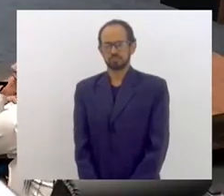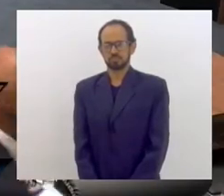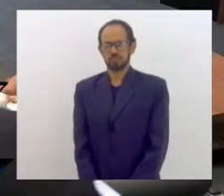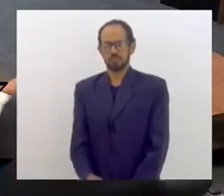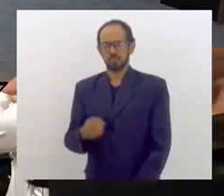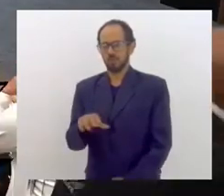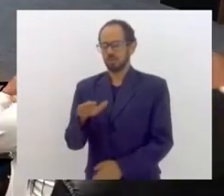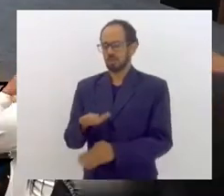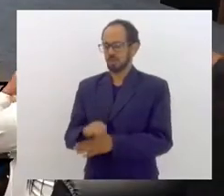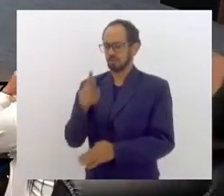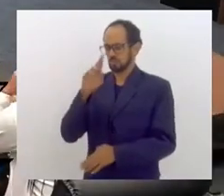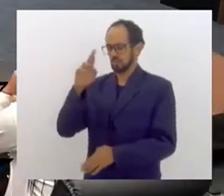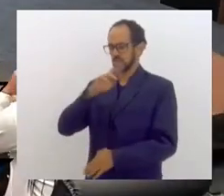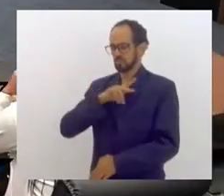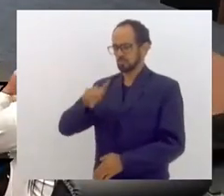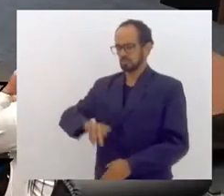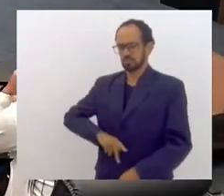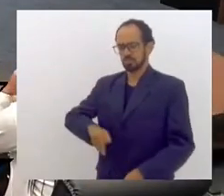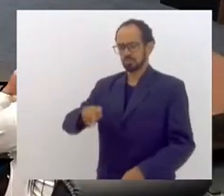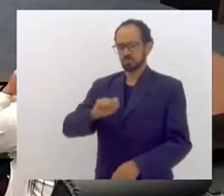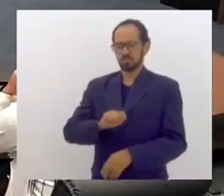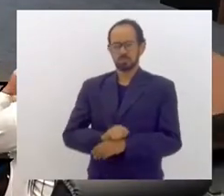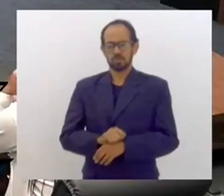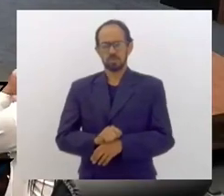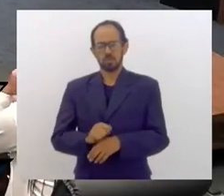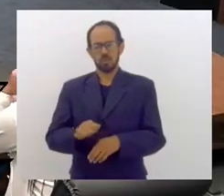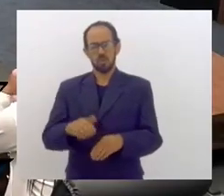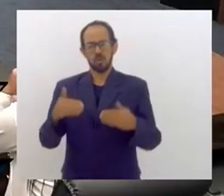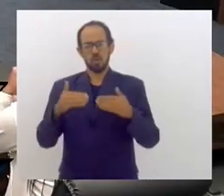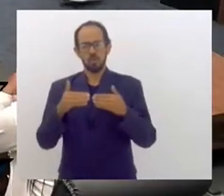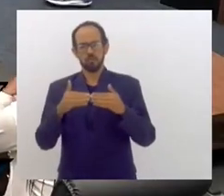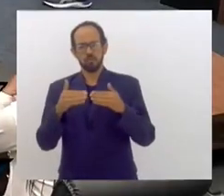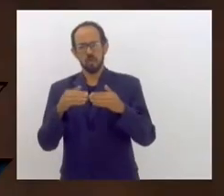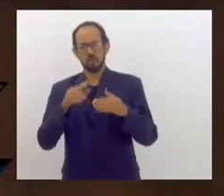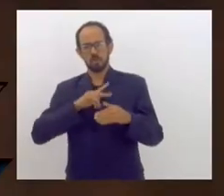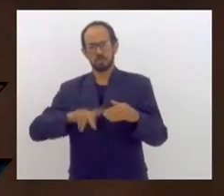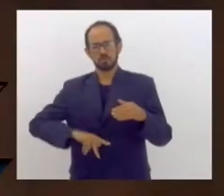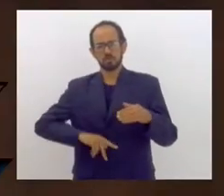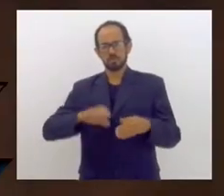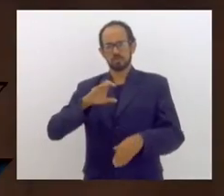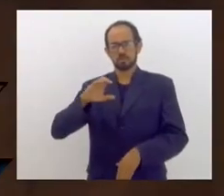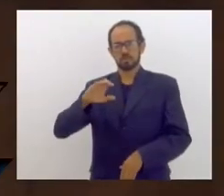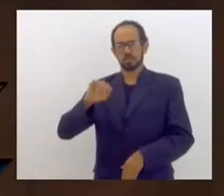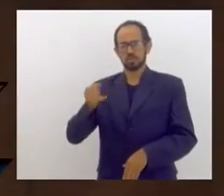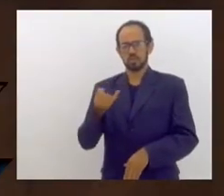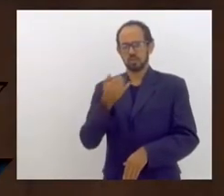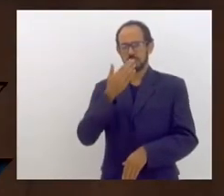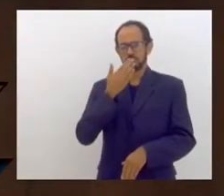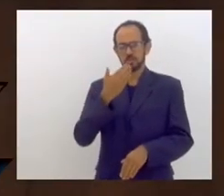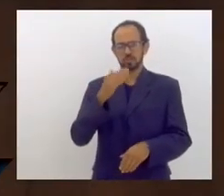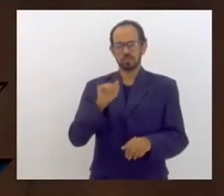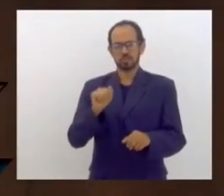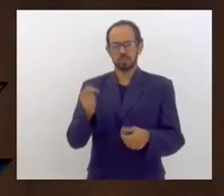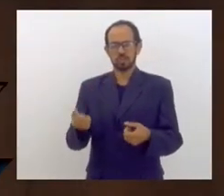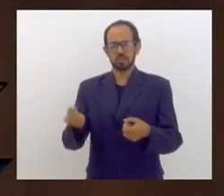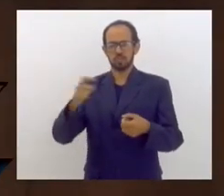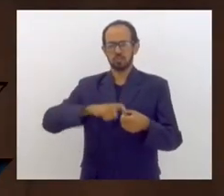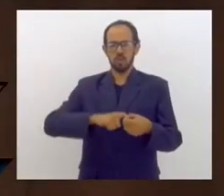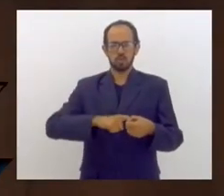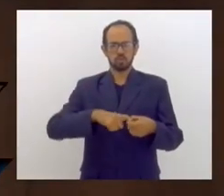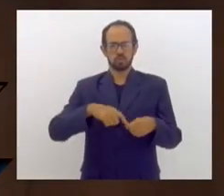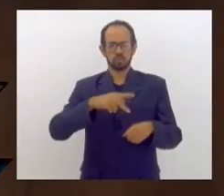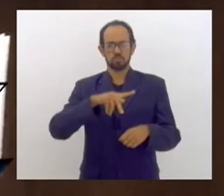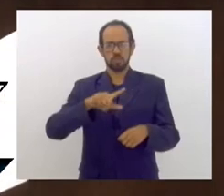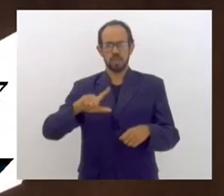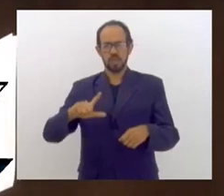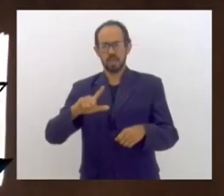Boa tarde, presidente. Obrigado. Conforme a orientação da presidência da CCJ, eu queria fazer a solicitação de remeter o projeto de